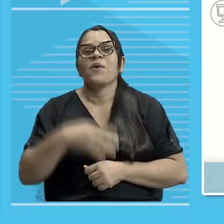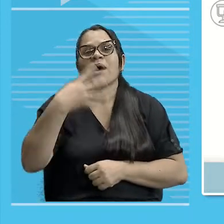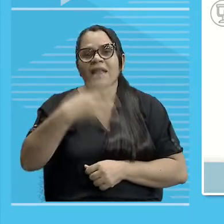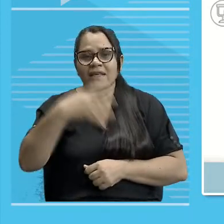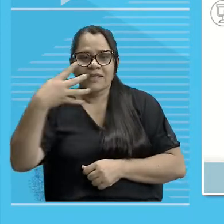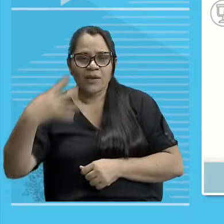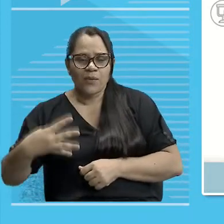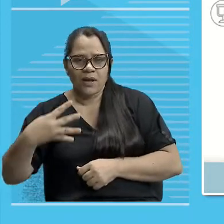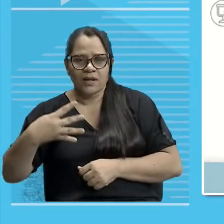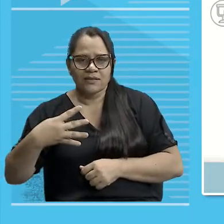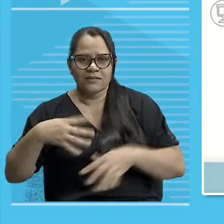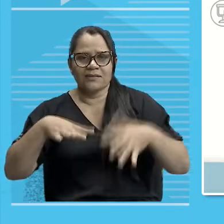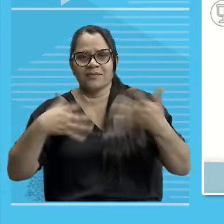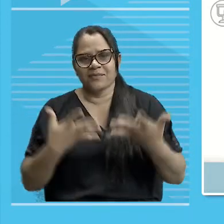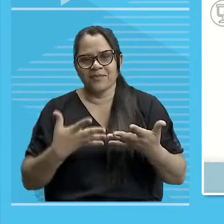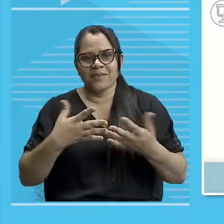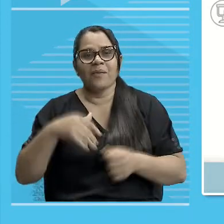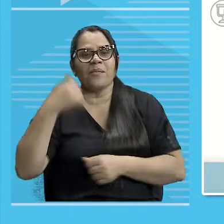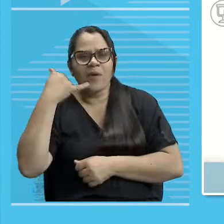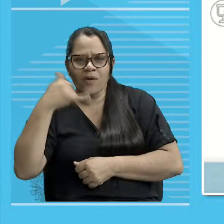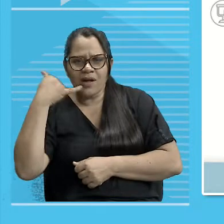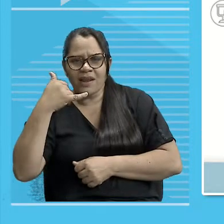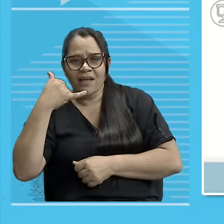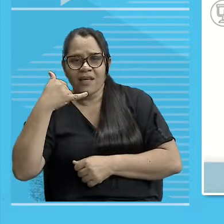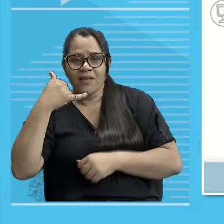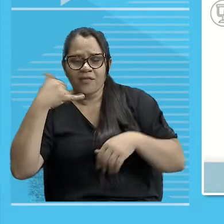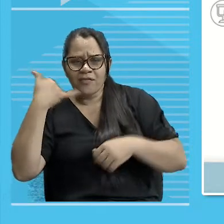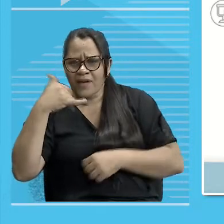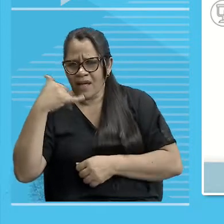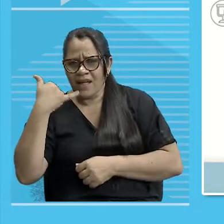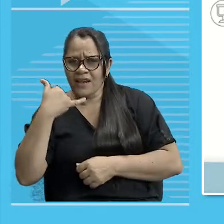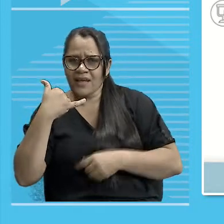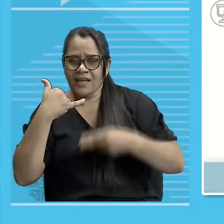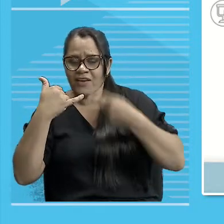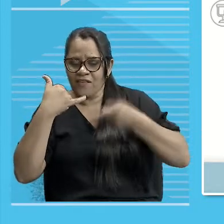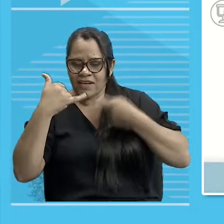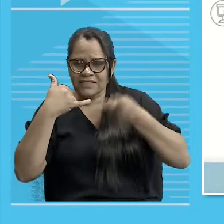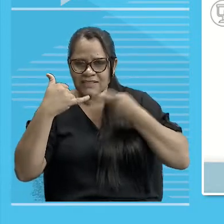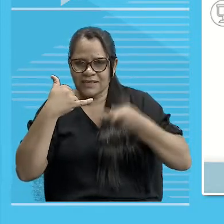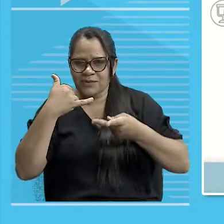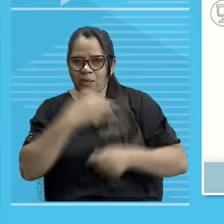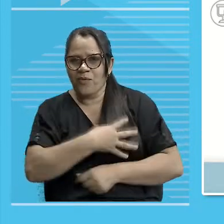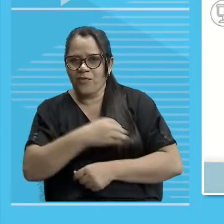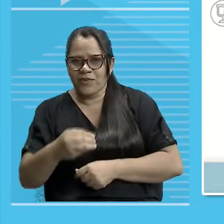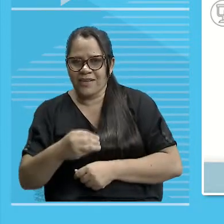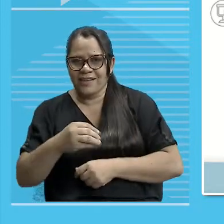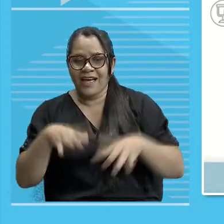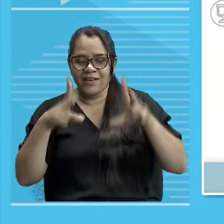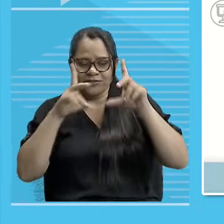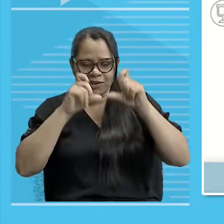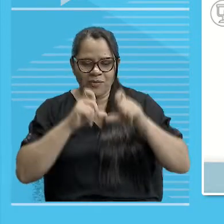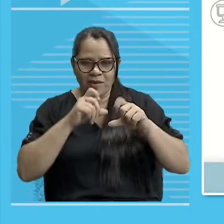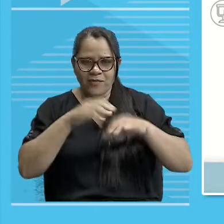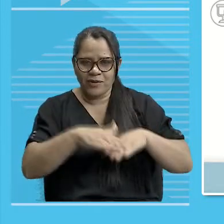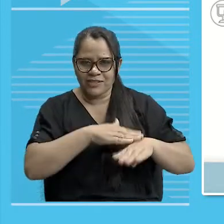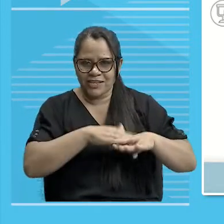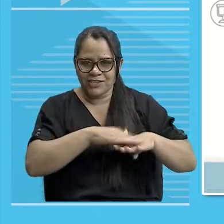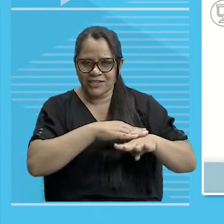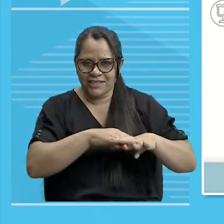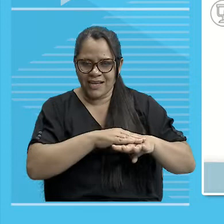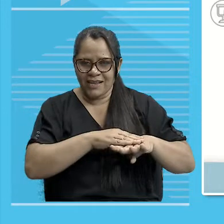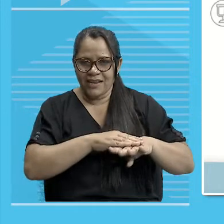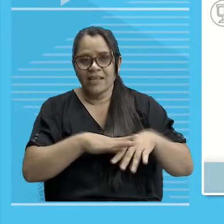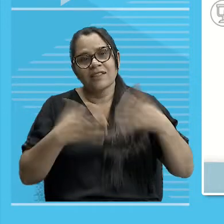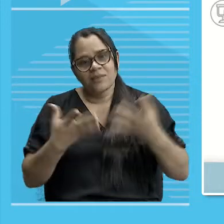brincadeira. Bora, diga logo aí, bora, que eu tô aqui comprando, bora. Aí tirei uma foto e mandei para ele. Ele disse, é essa daí. Eu disse, pô, me deu o